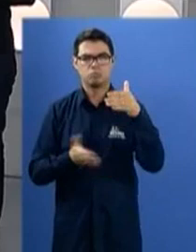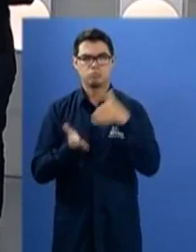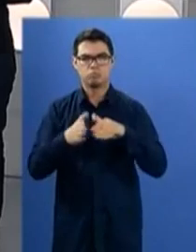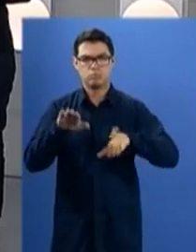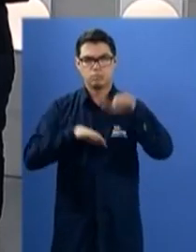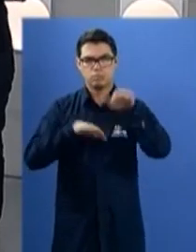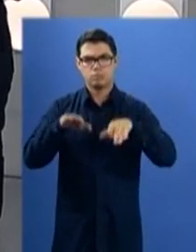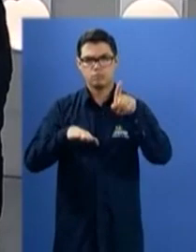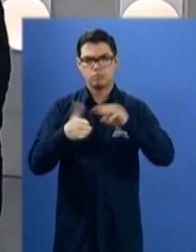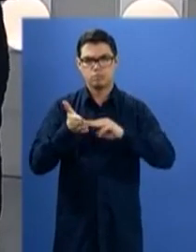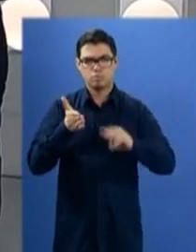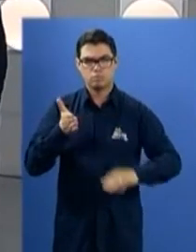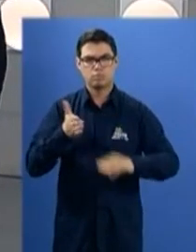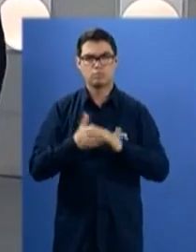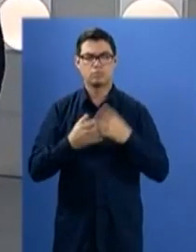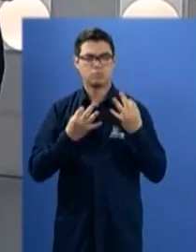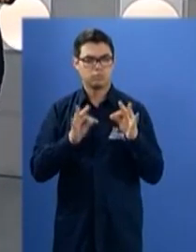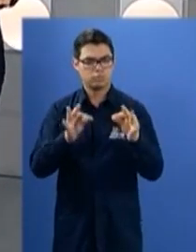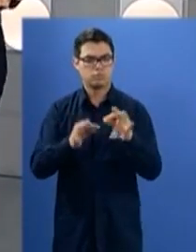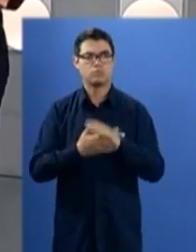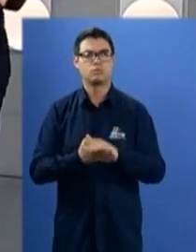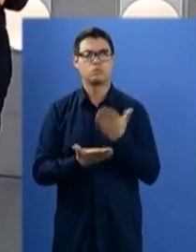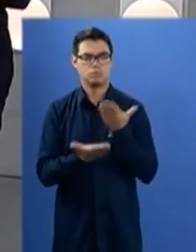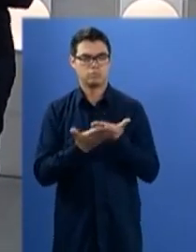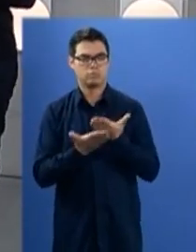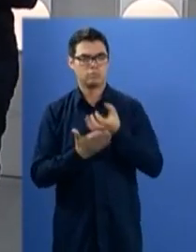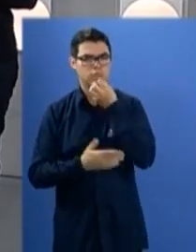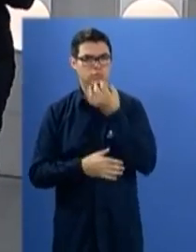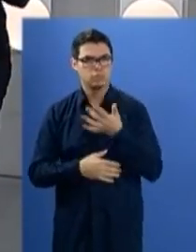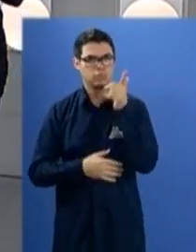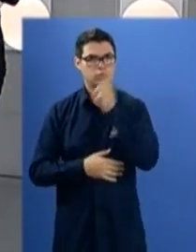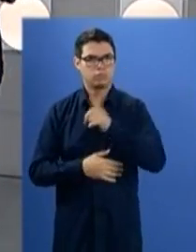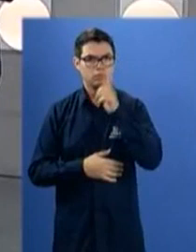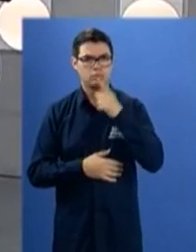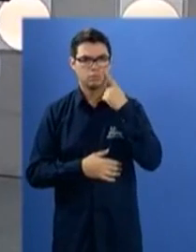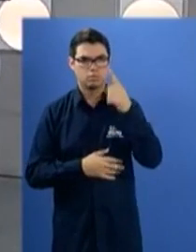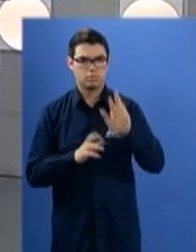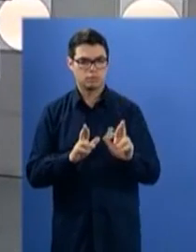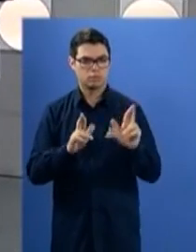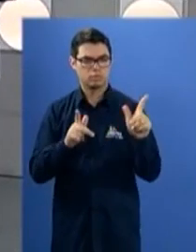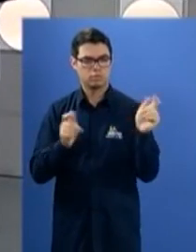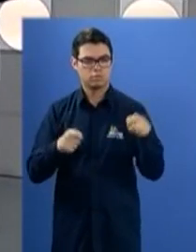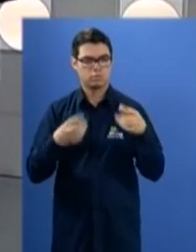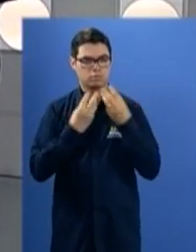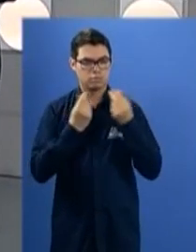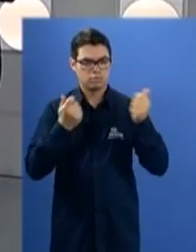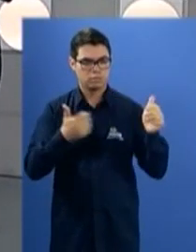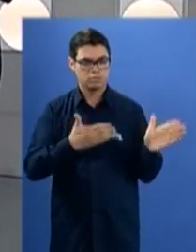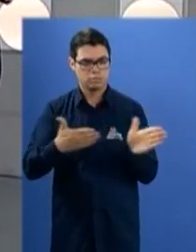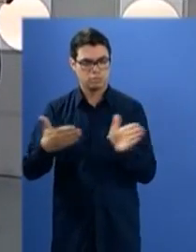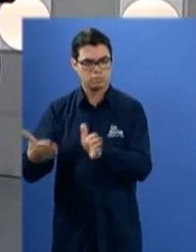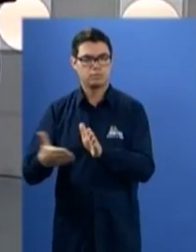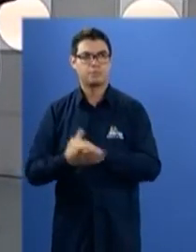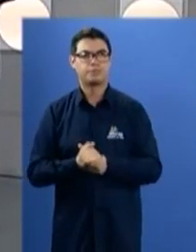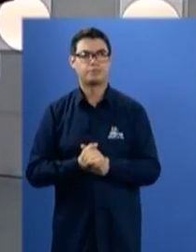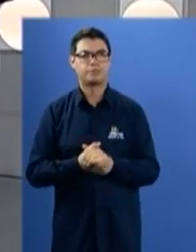método. Um método técnico bem estudado pode fazer a diferença para a qualidade de um processo e